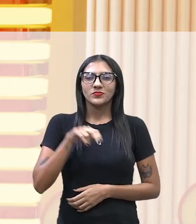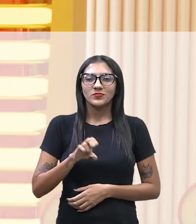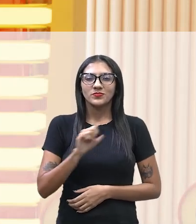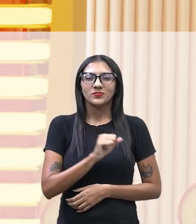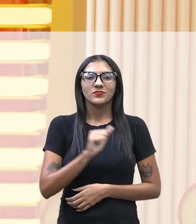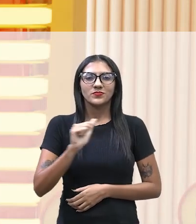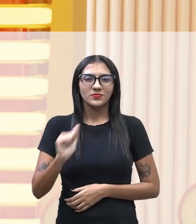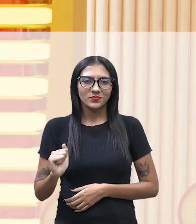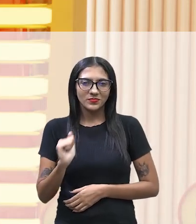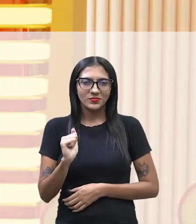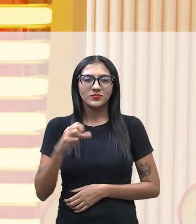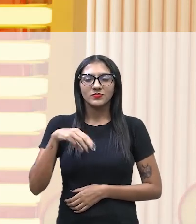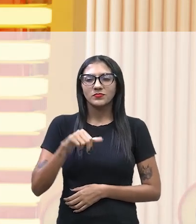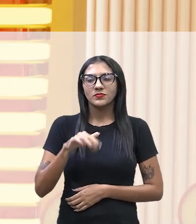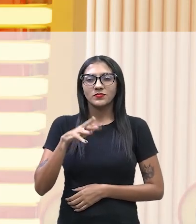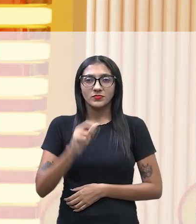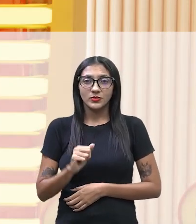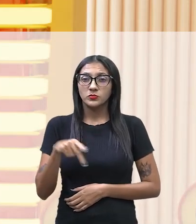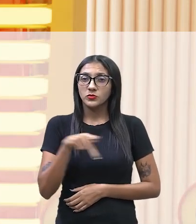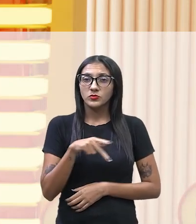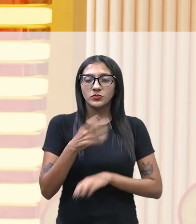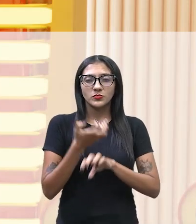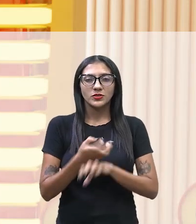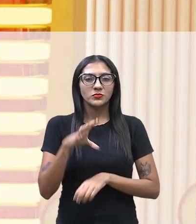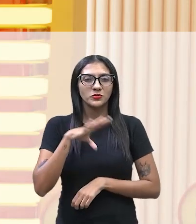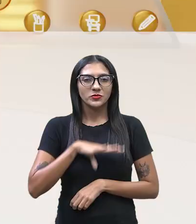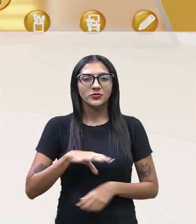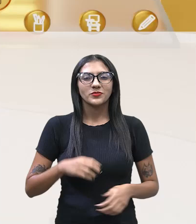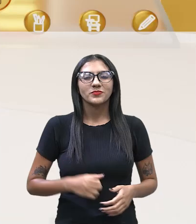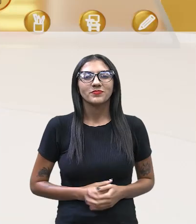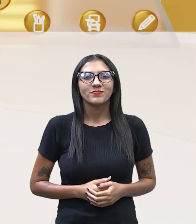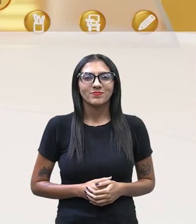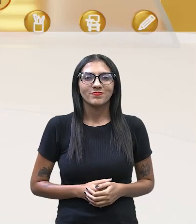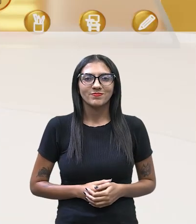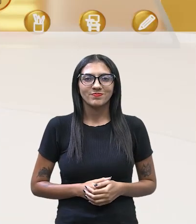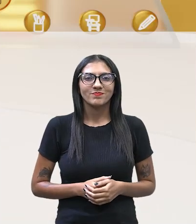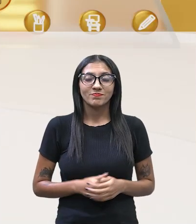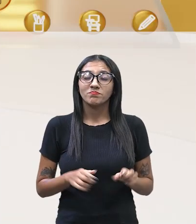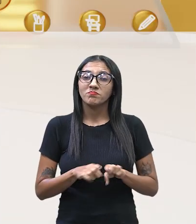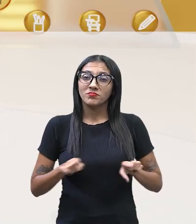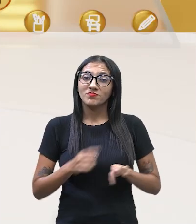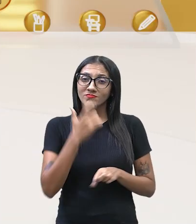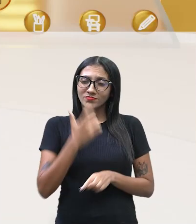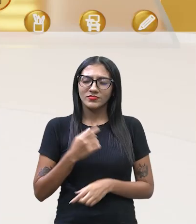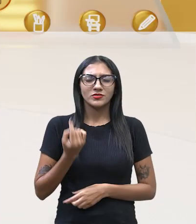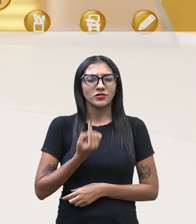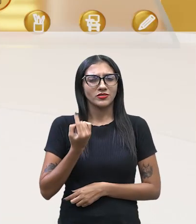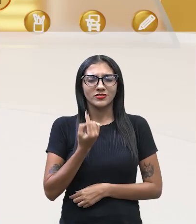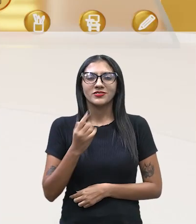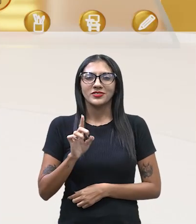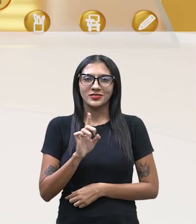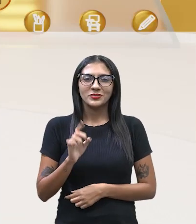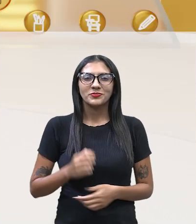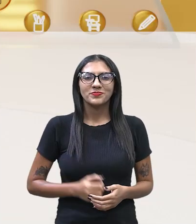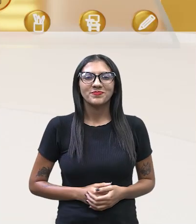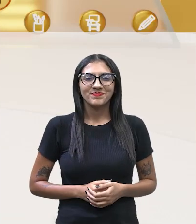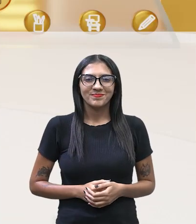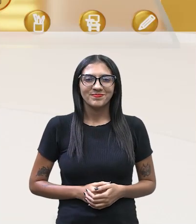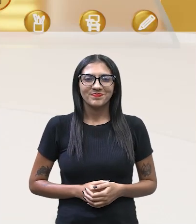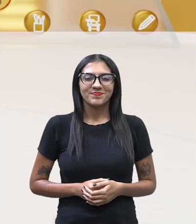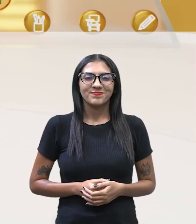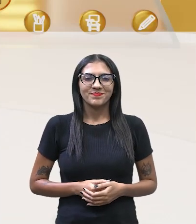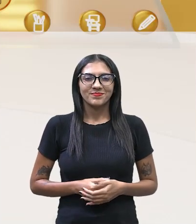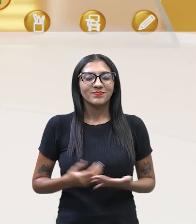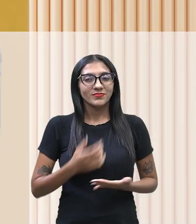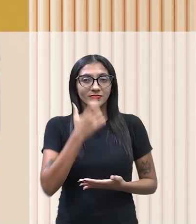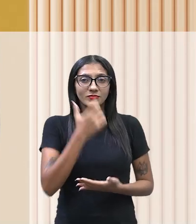professora Vanessa Mafra de Língua Portuguesa. E como sempre, eu não venho sozinha. Exatamente.